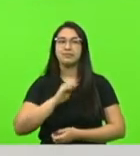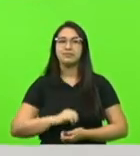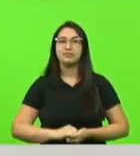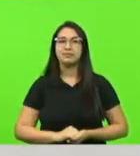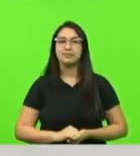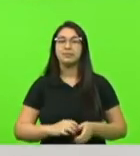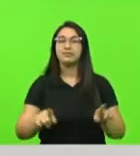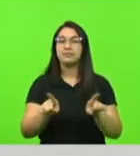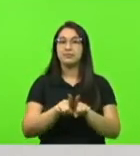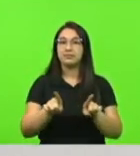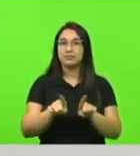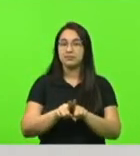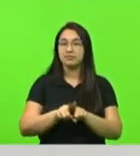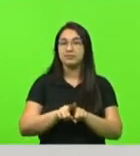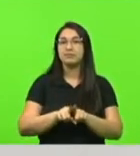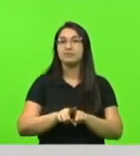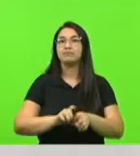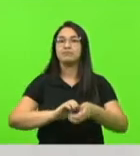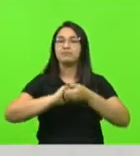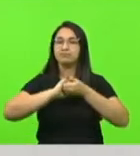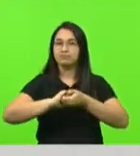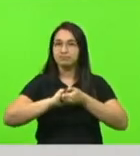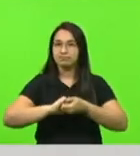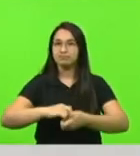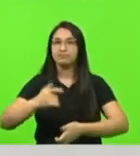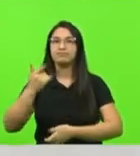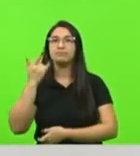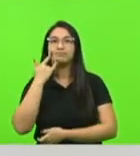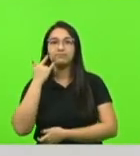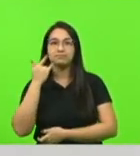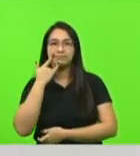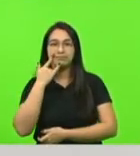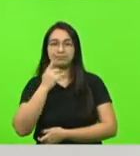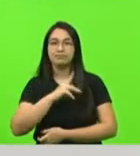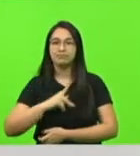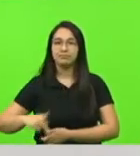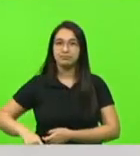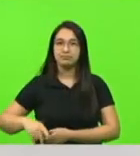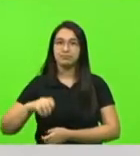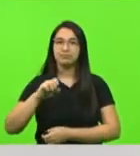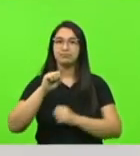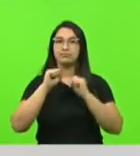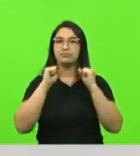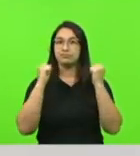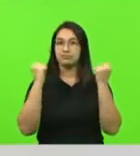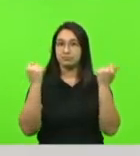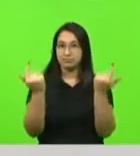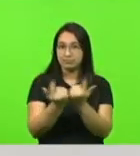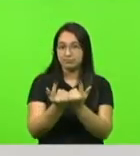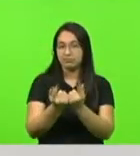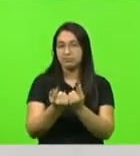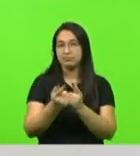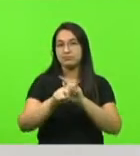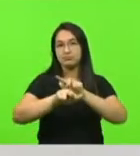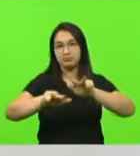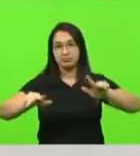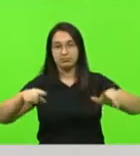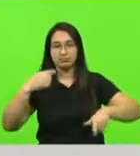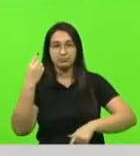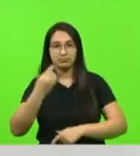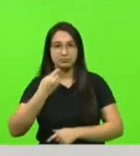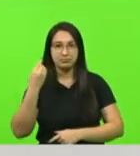Também cumprimento o deputado Mauro de Nadal, presidente dessa casa, e os demais parlamentares.